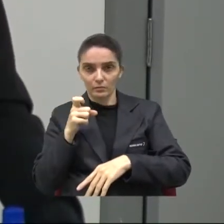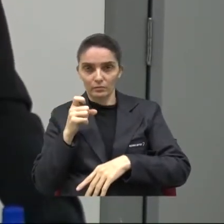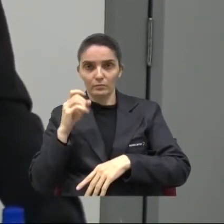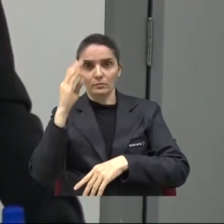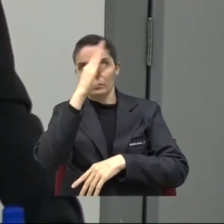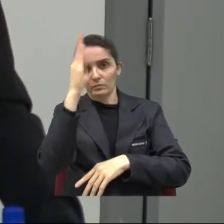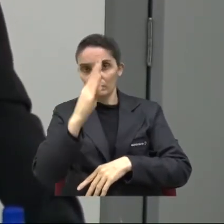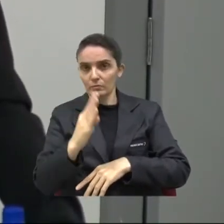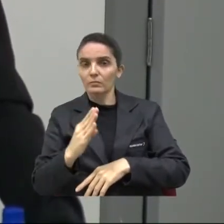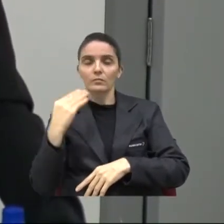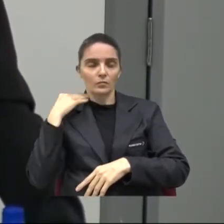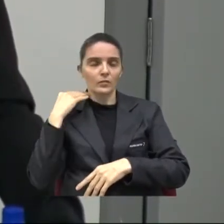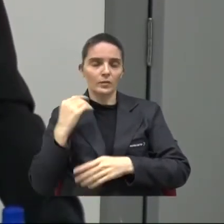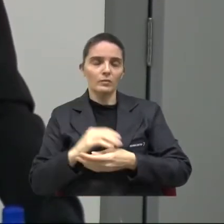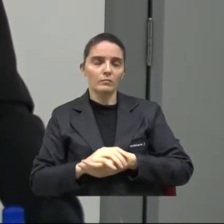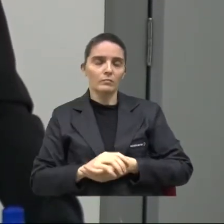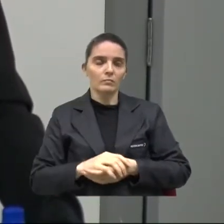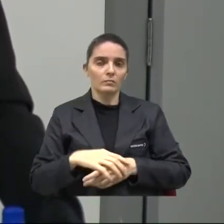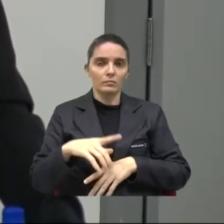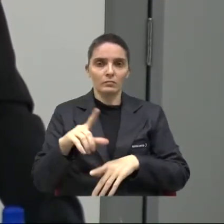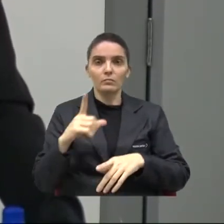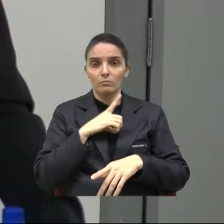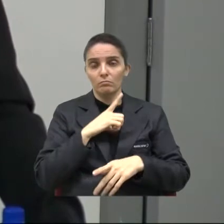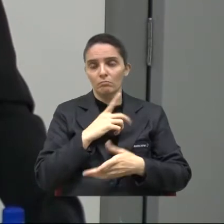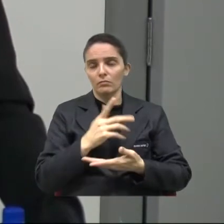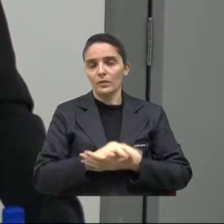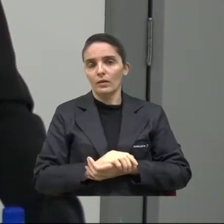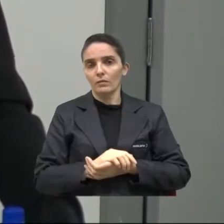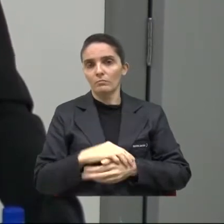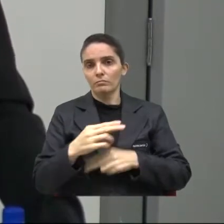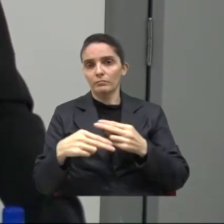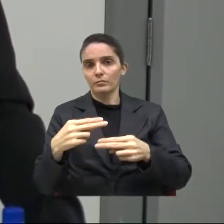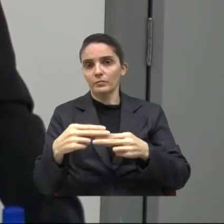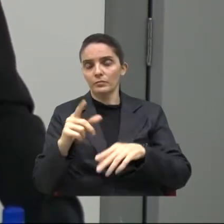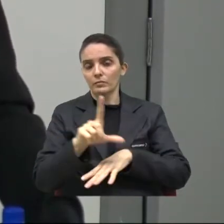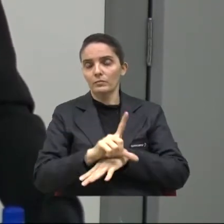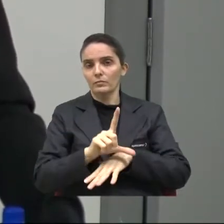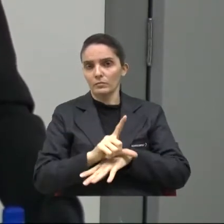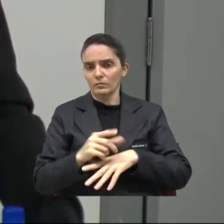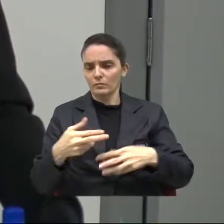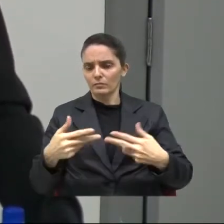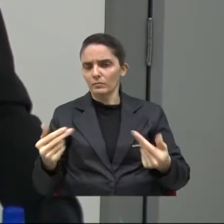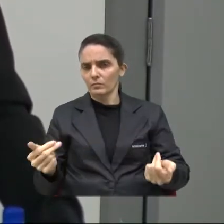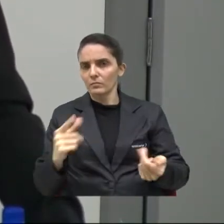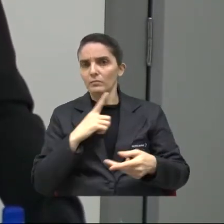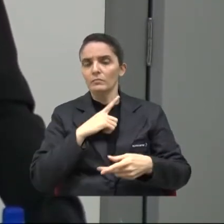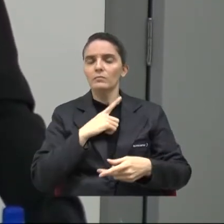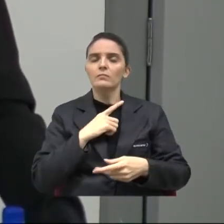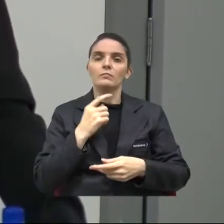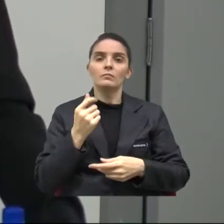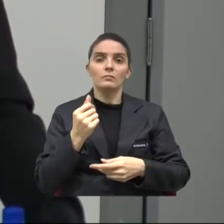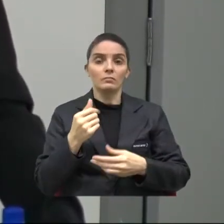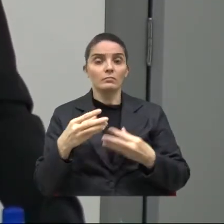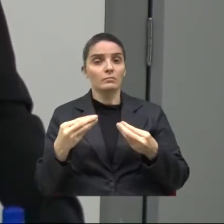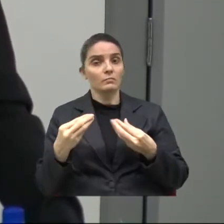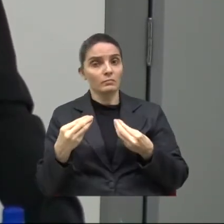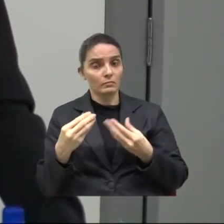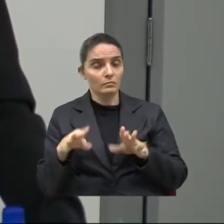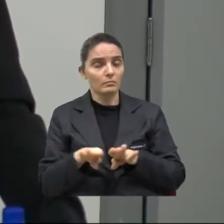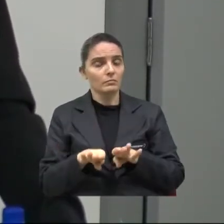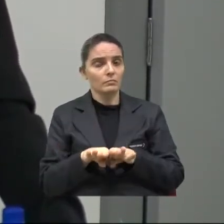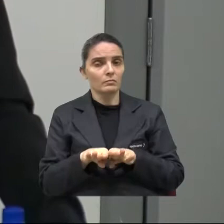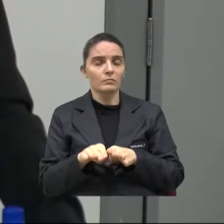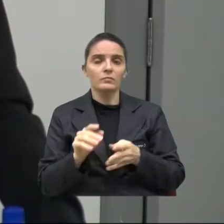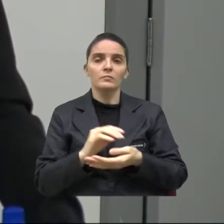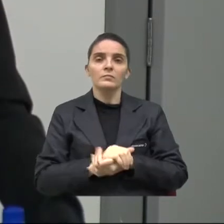tem um comércio ali com uma rotatividade, né, financeira muito grande, os próprios